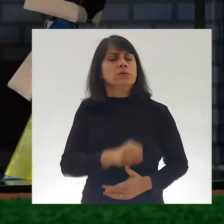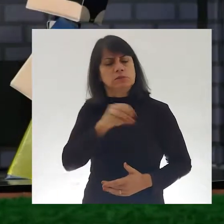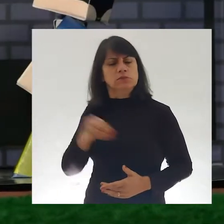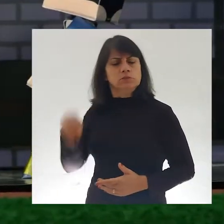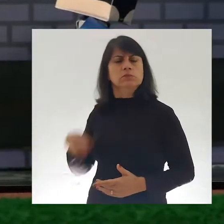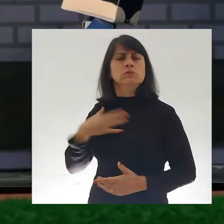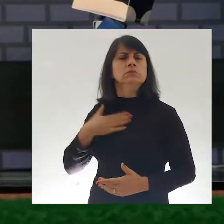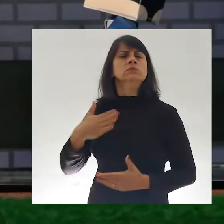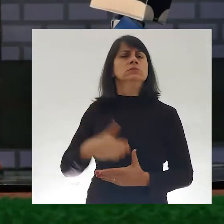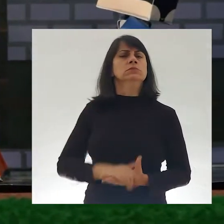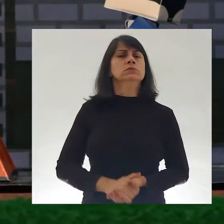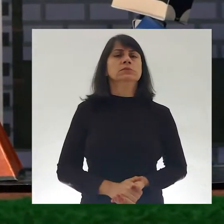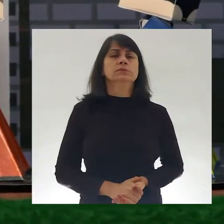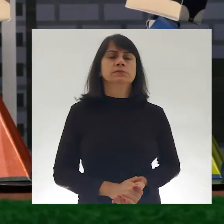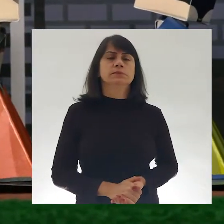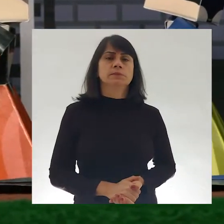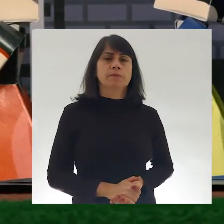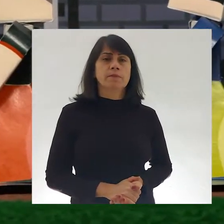traga de volta.